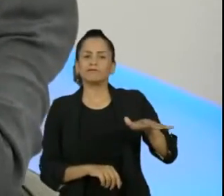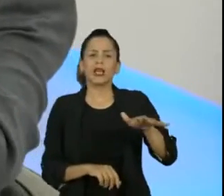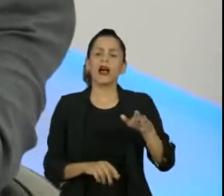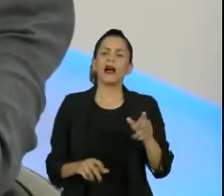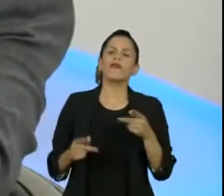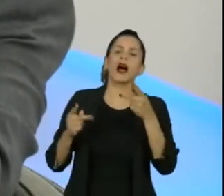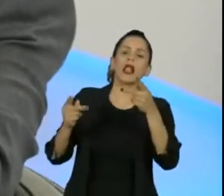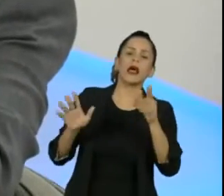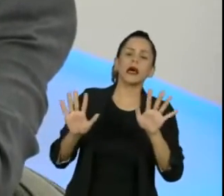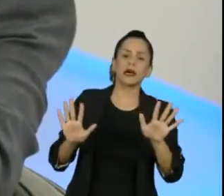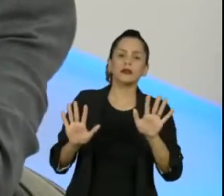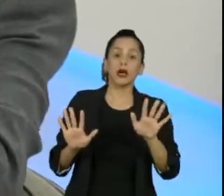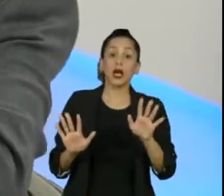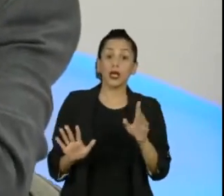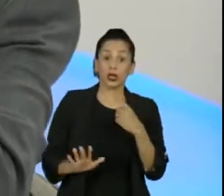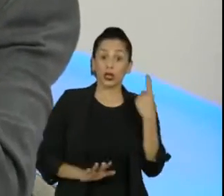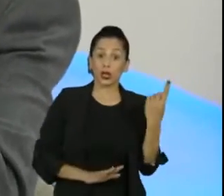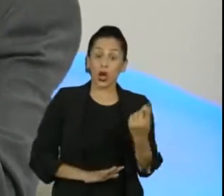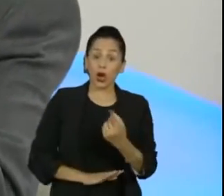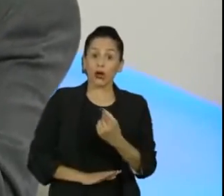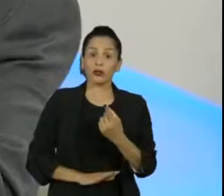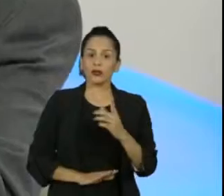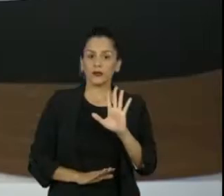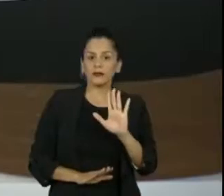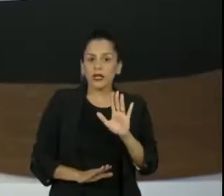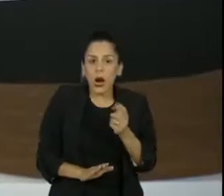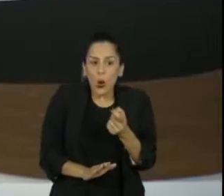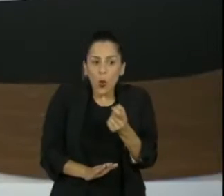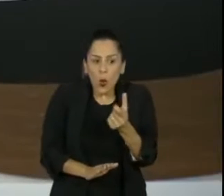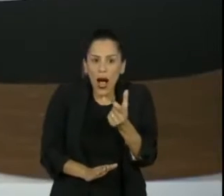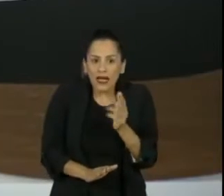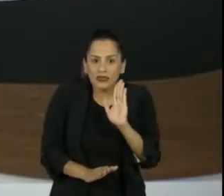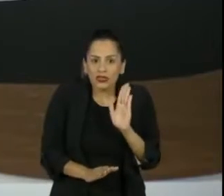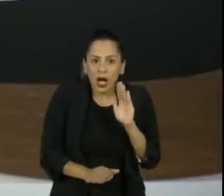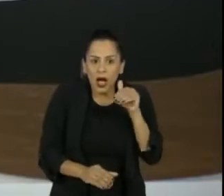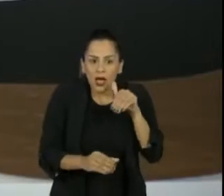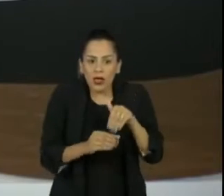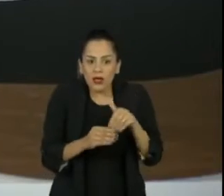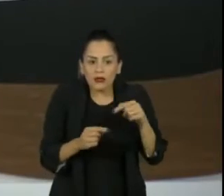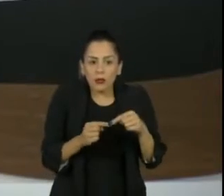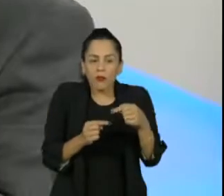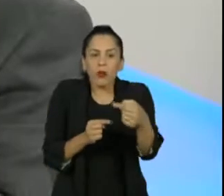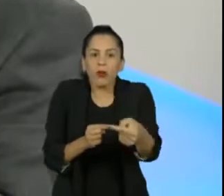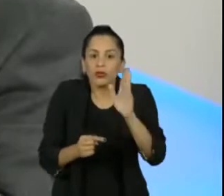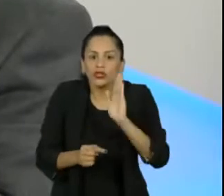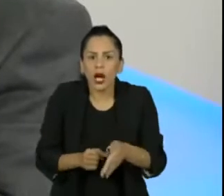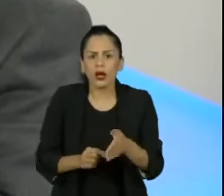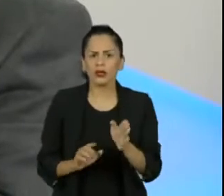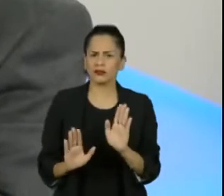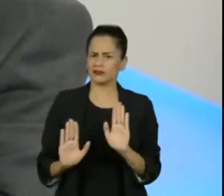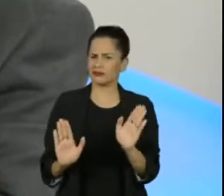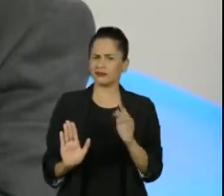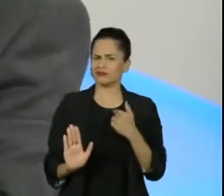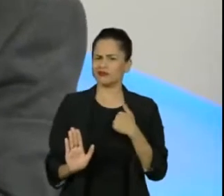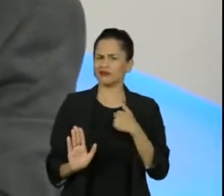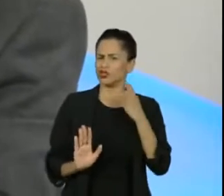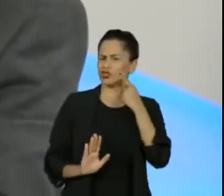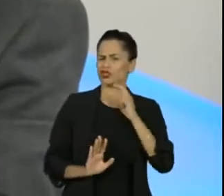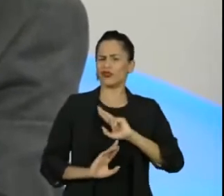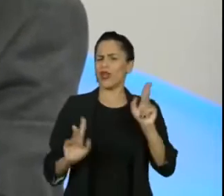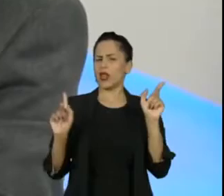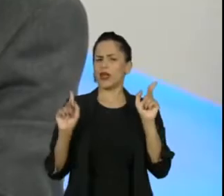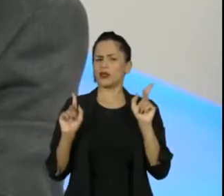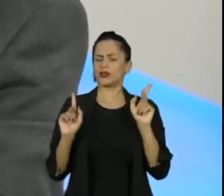um passo da próxima eleição. Eu, pessoalmente, penso diferente. Do jeito que